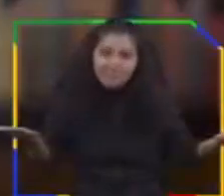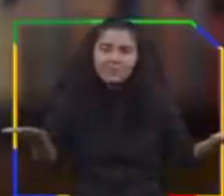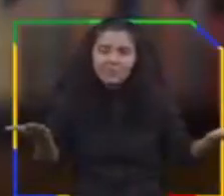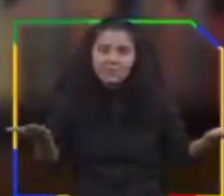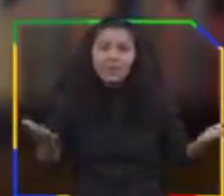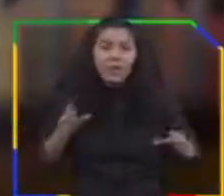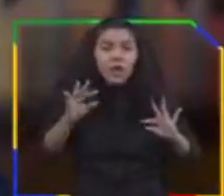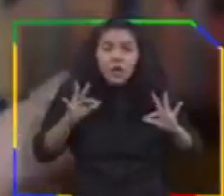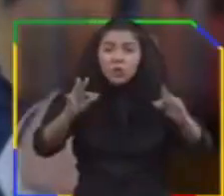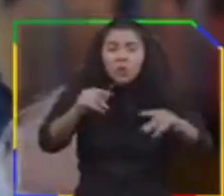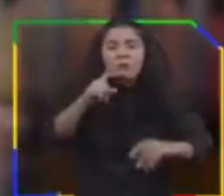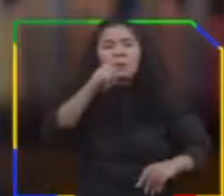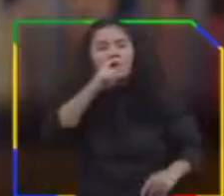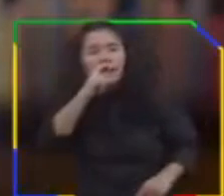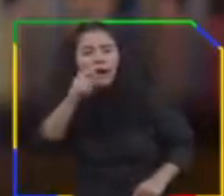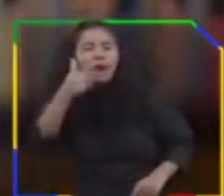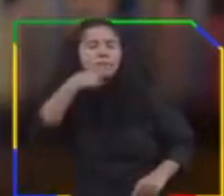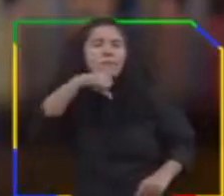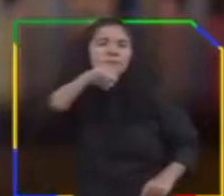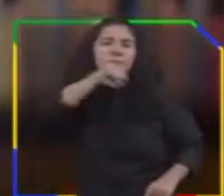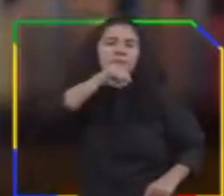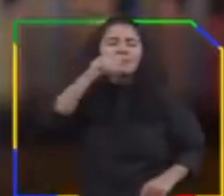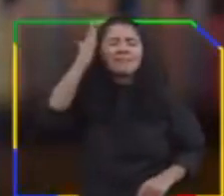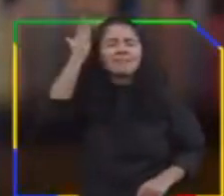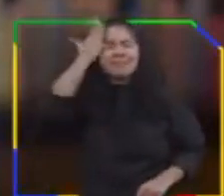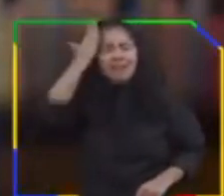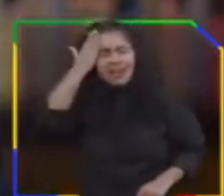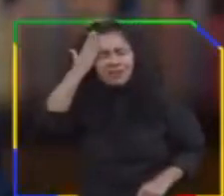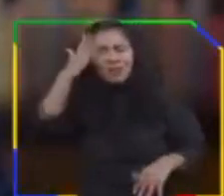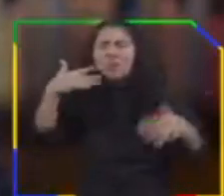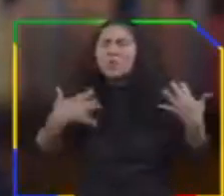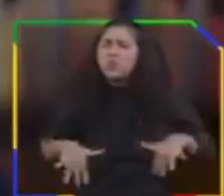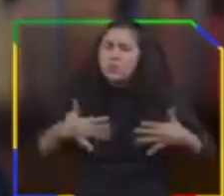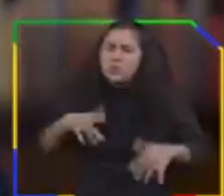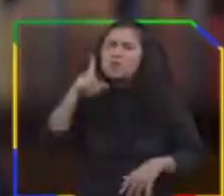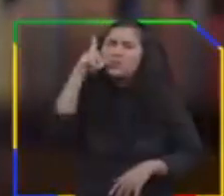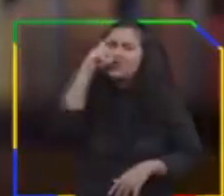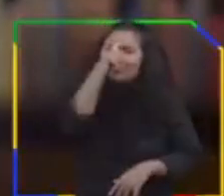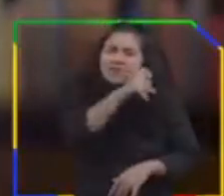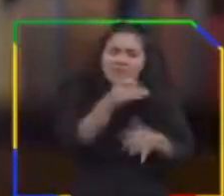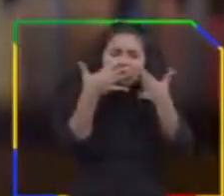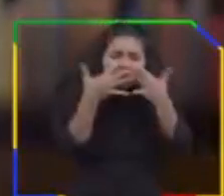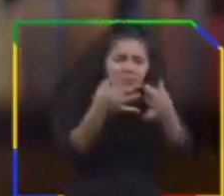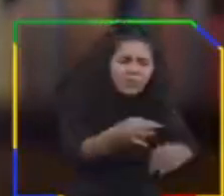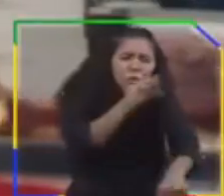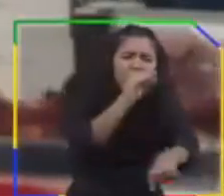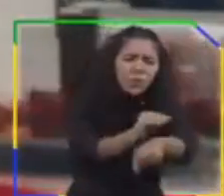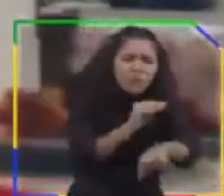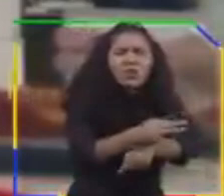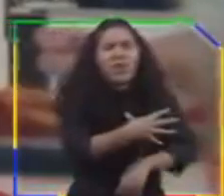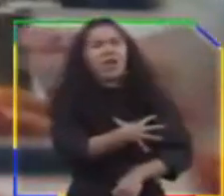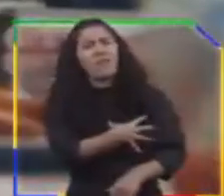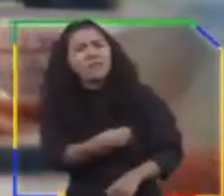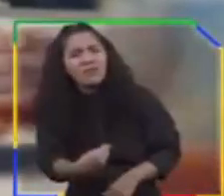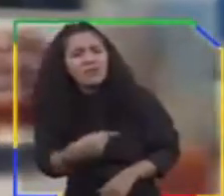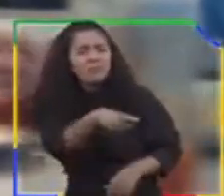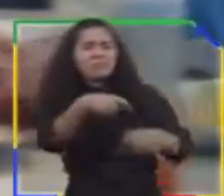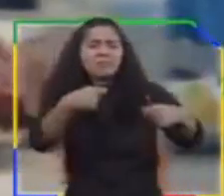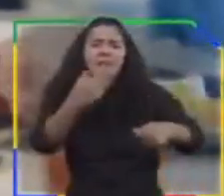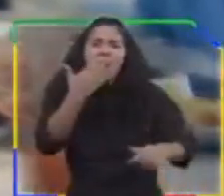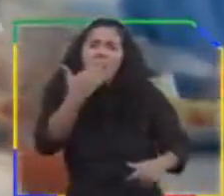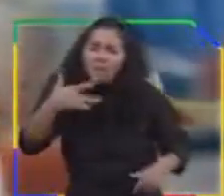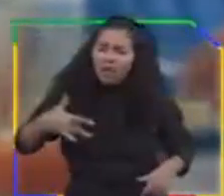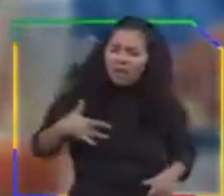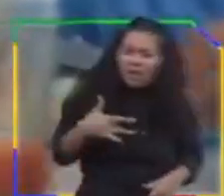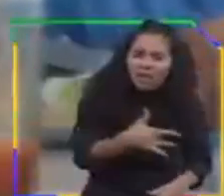meus amigos, toda mãe e todo pai sabem a dificuldade que é cuidar de uma família. Garantir que os filhos tenham uma